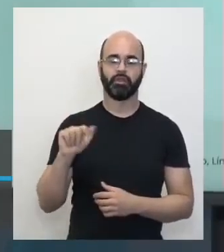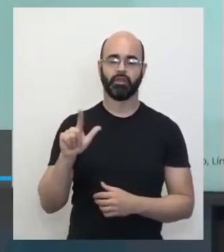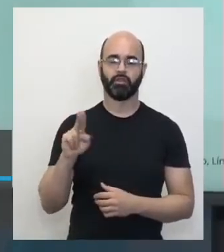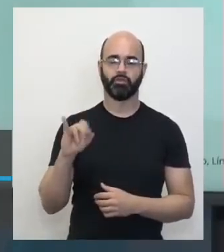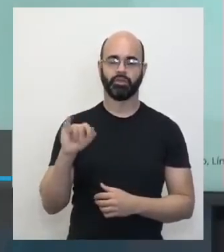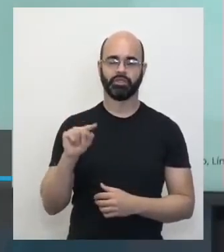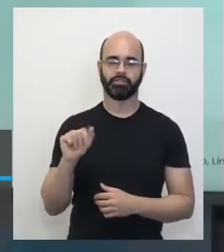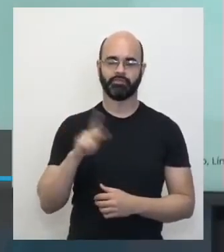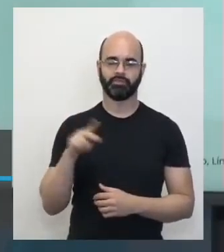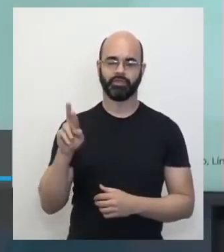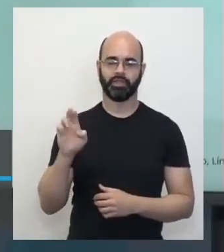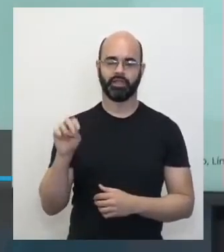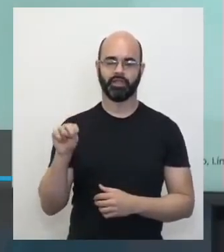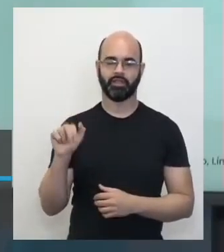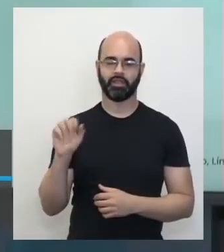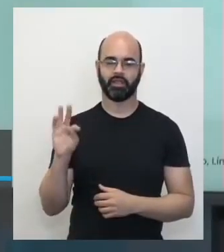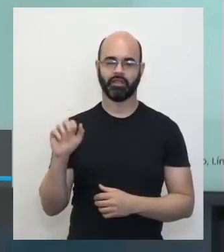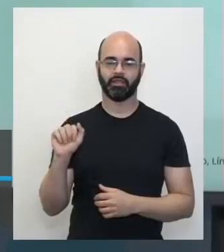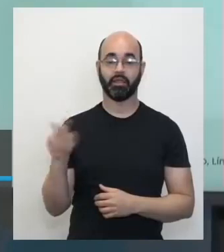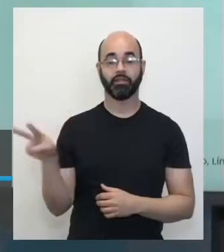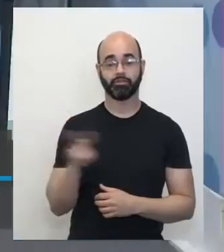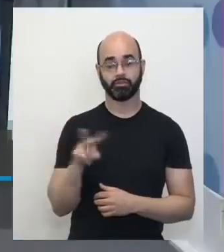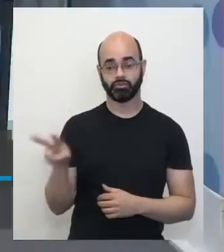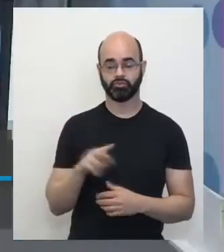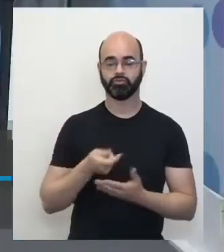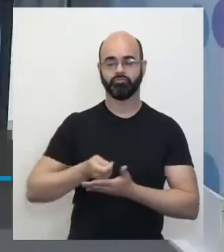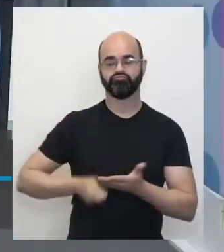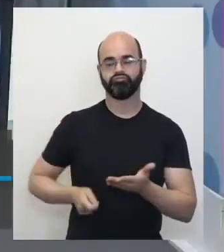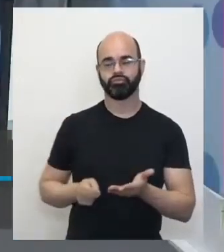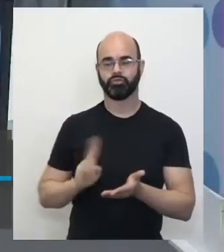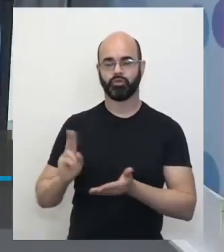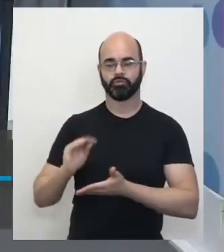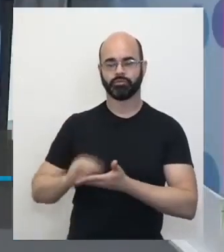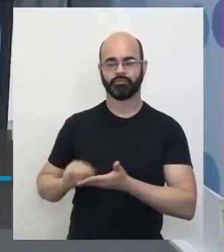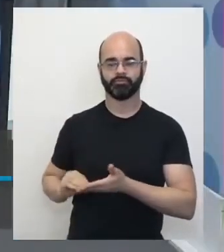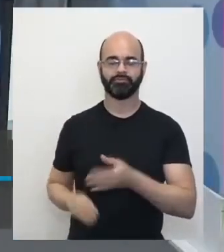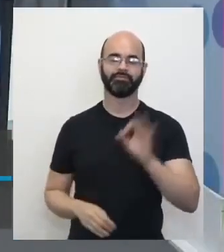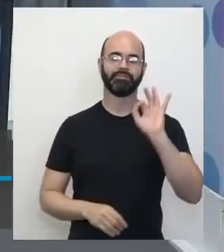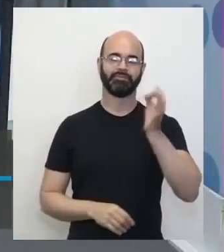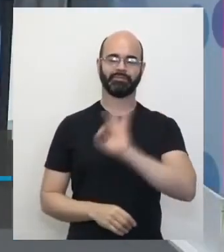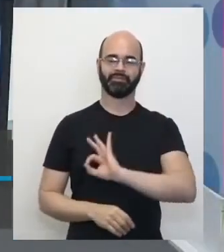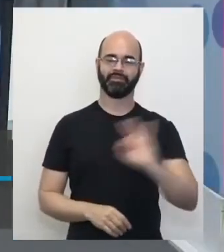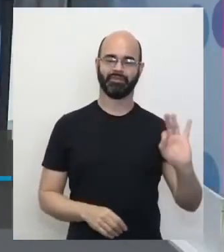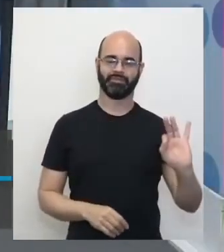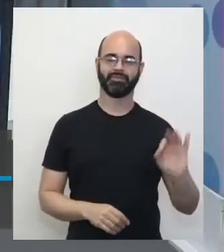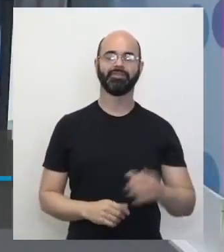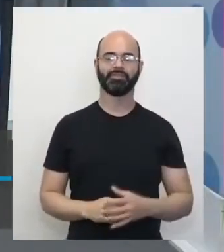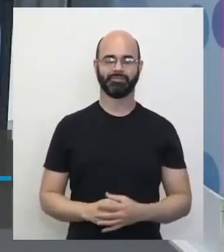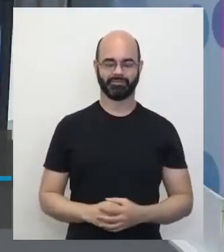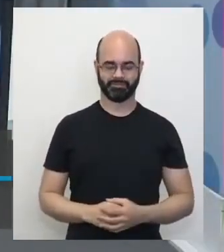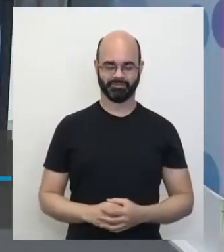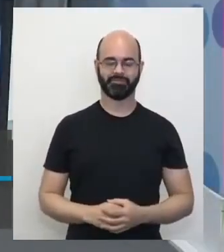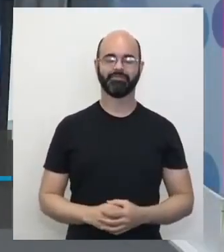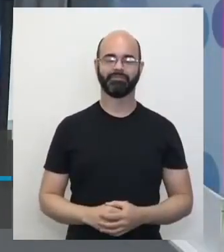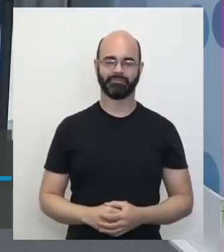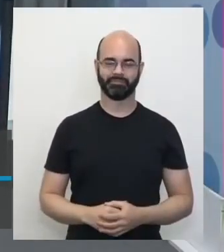Renata, ambos fizeram um abaixo-assinado. Ótimo, então é isso mesmo, né? Nas duas